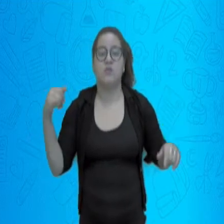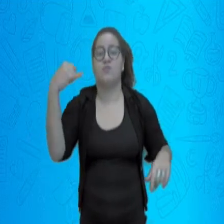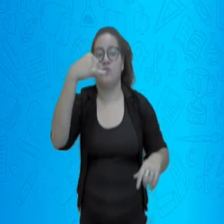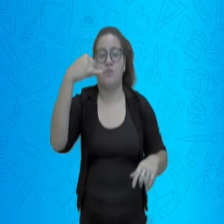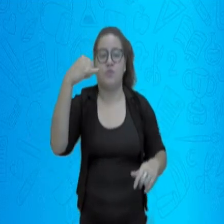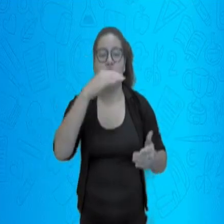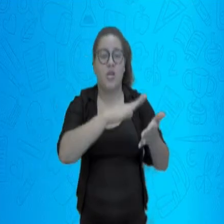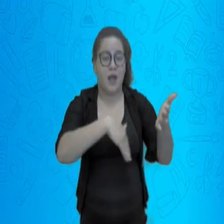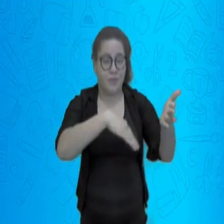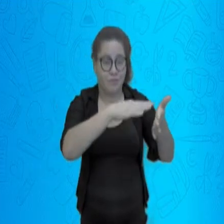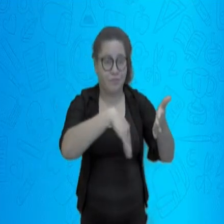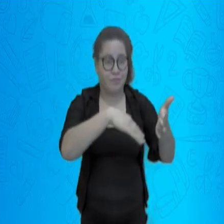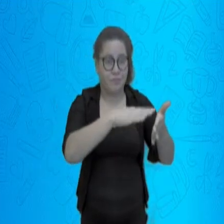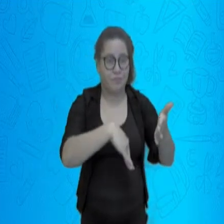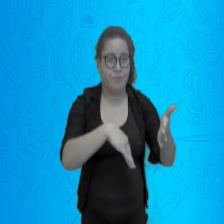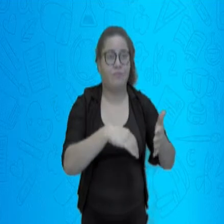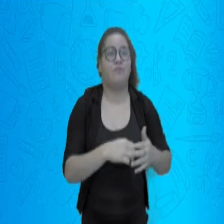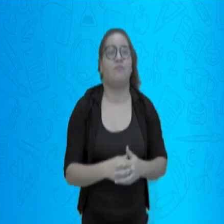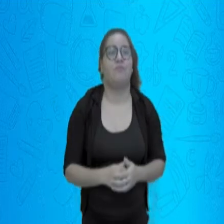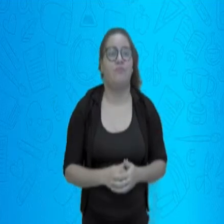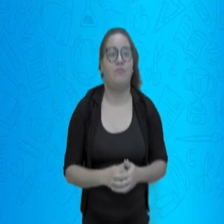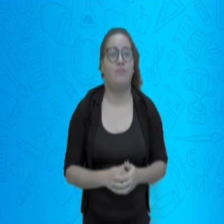subtrair, 7 menos 3,